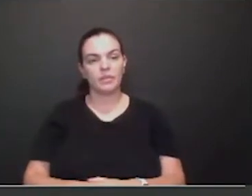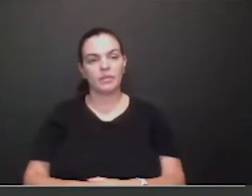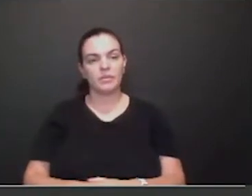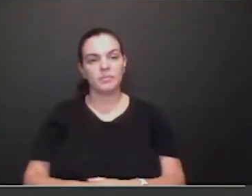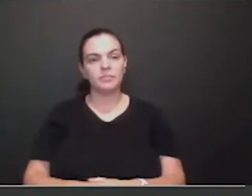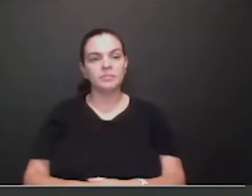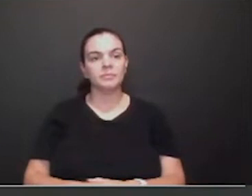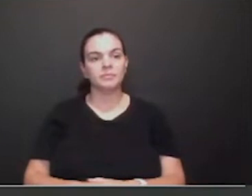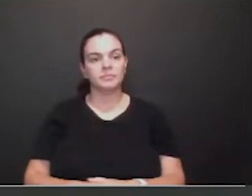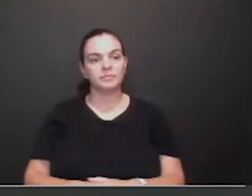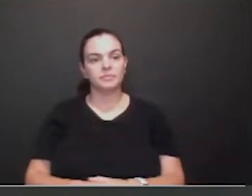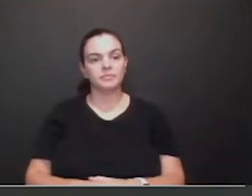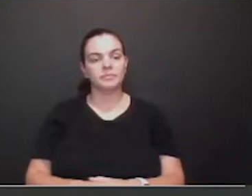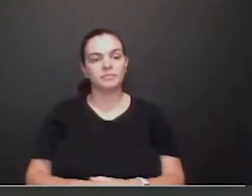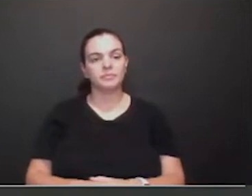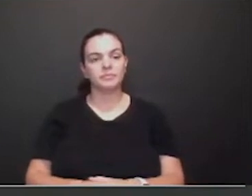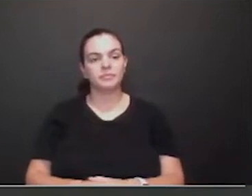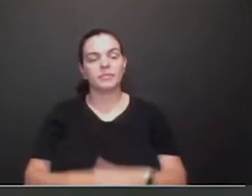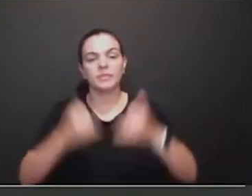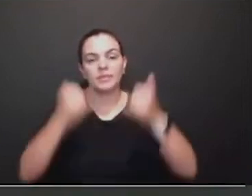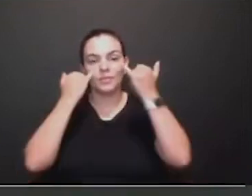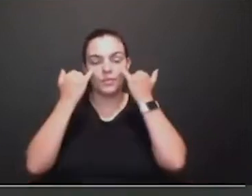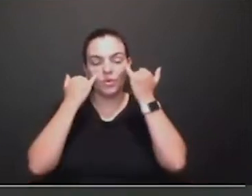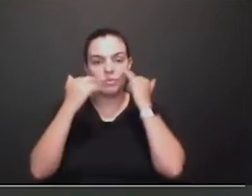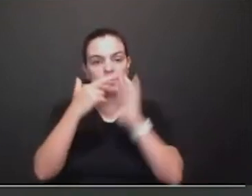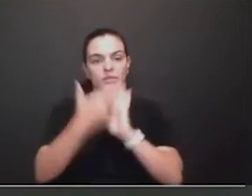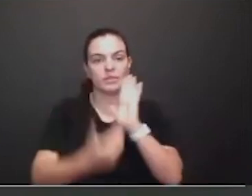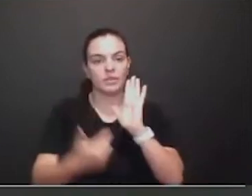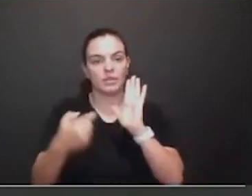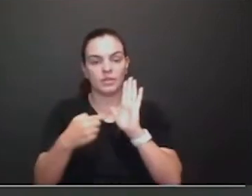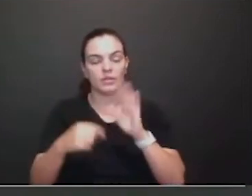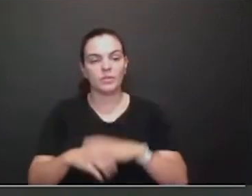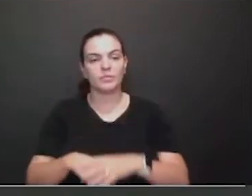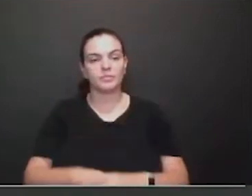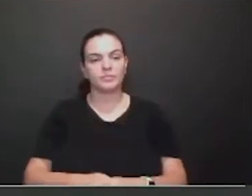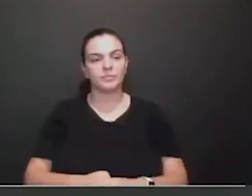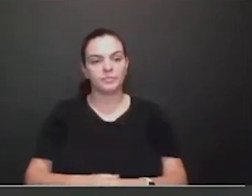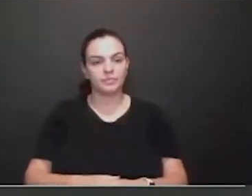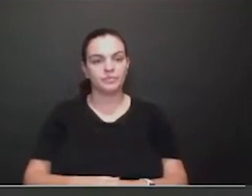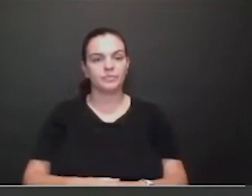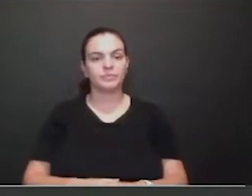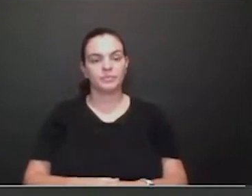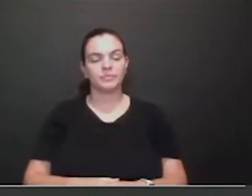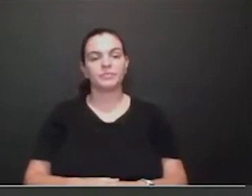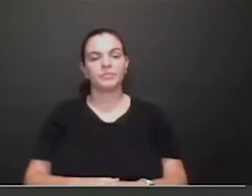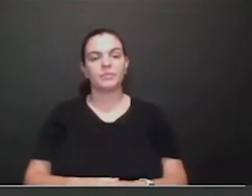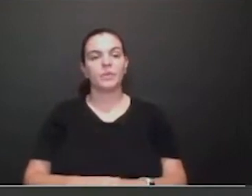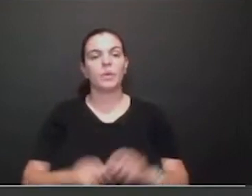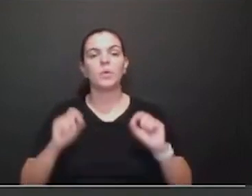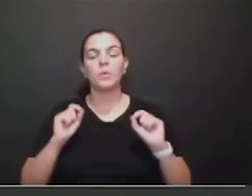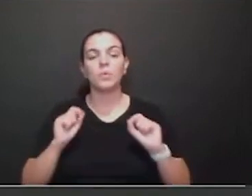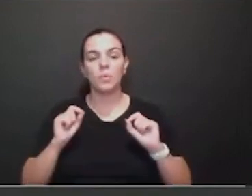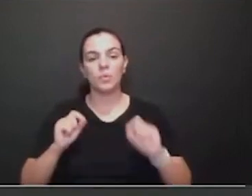Então, as informações que constam no relatório, como eu já adiantei, a gente relaciona os produtos que estão sendo entregues para